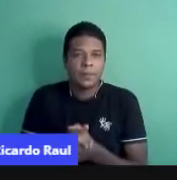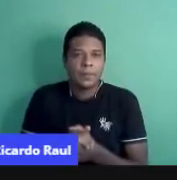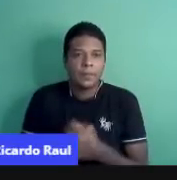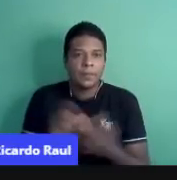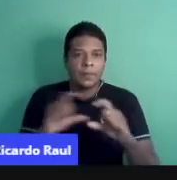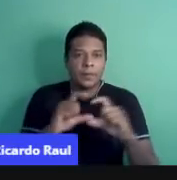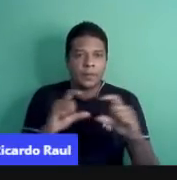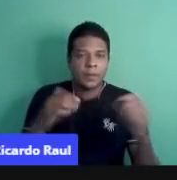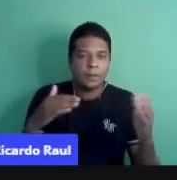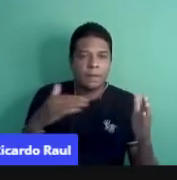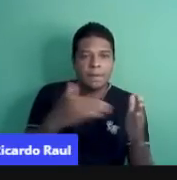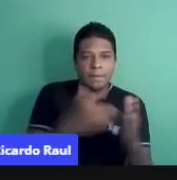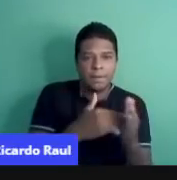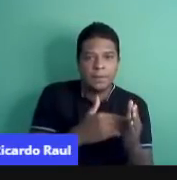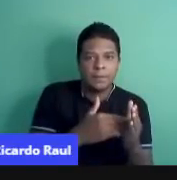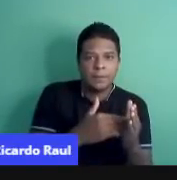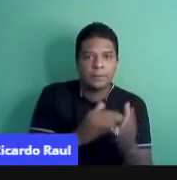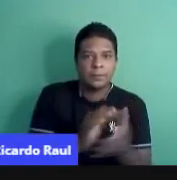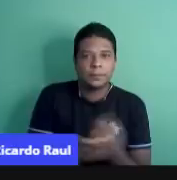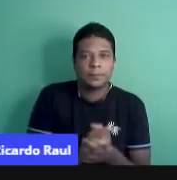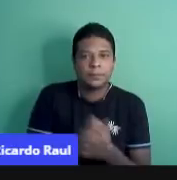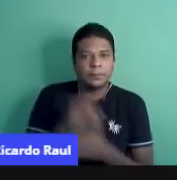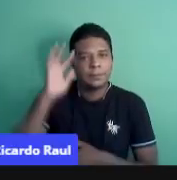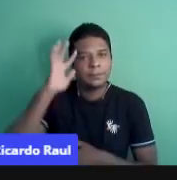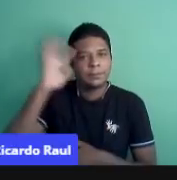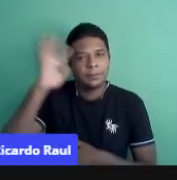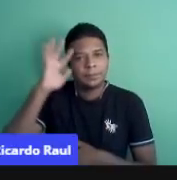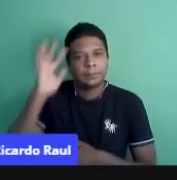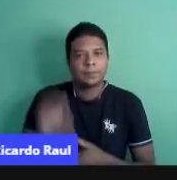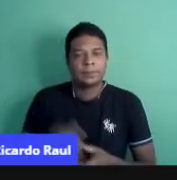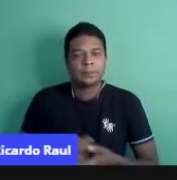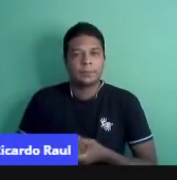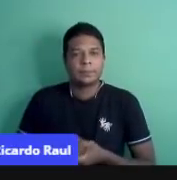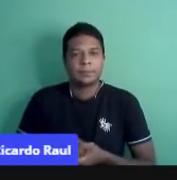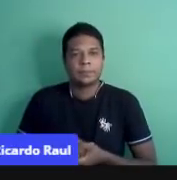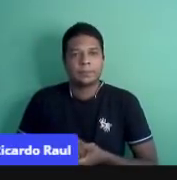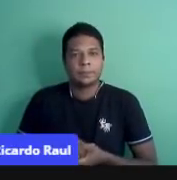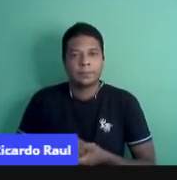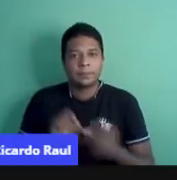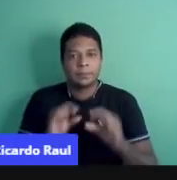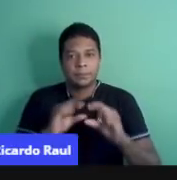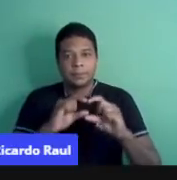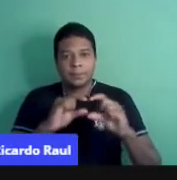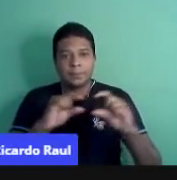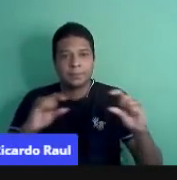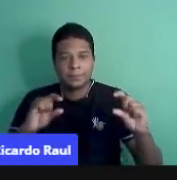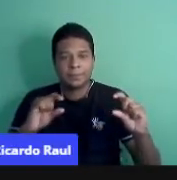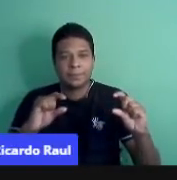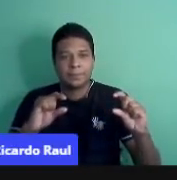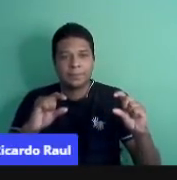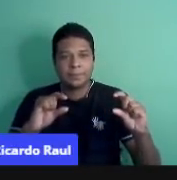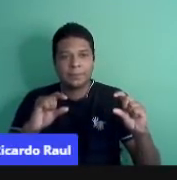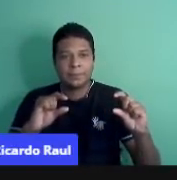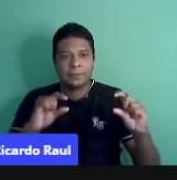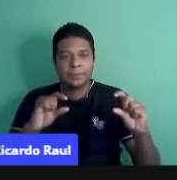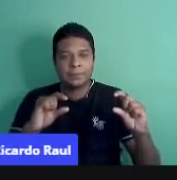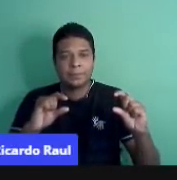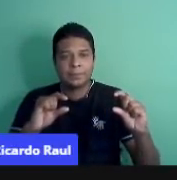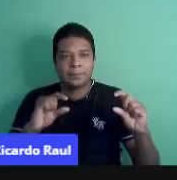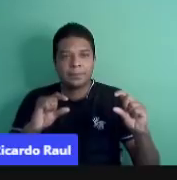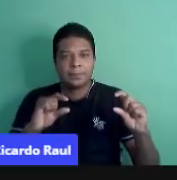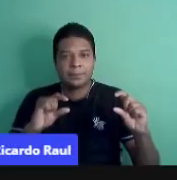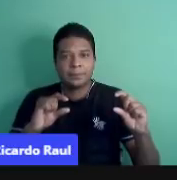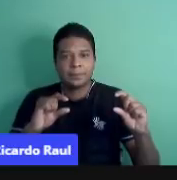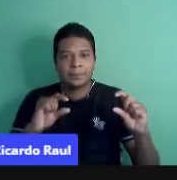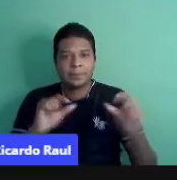por favor, para vocês refletirem, que é uma frase de alguém que eu